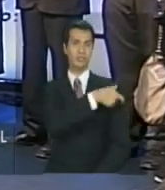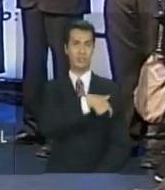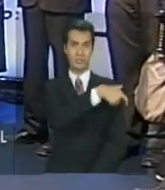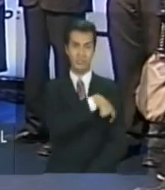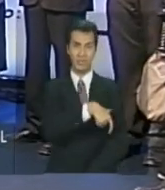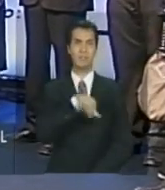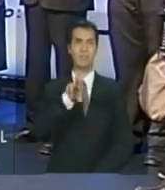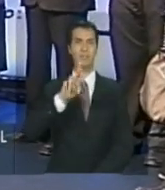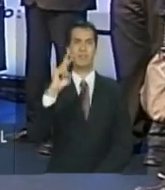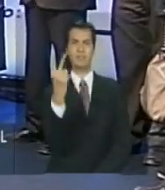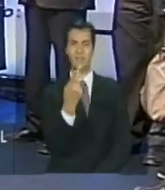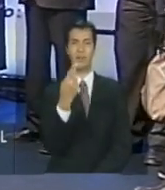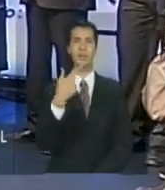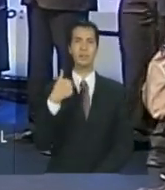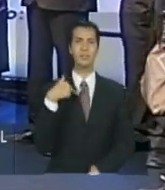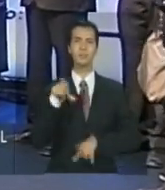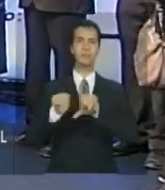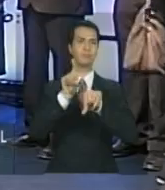e seleção.